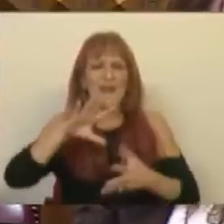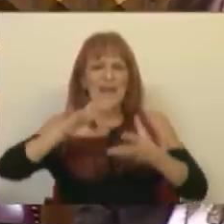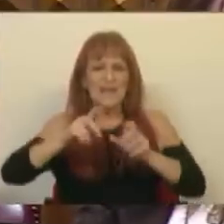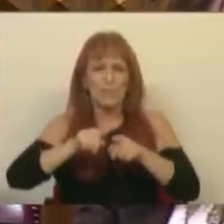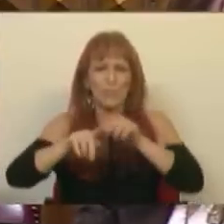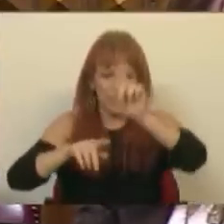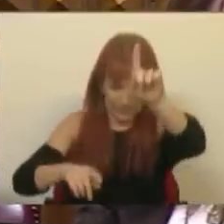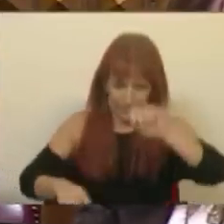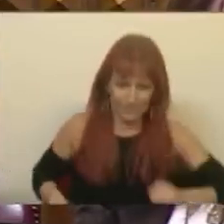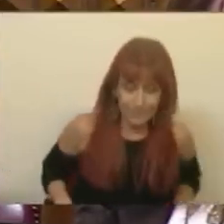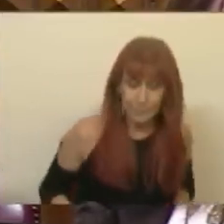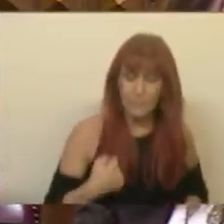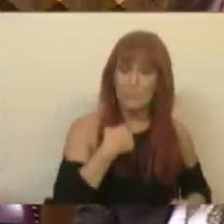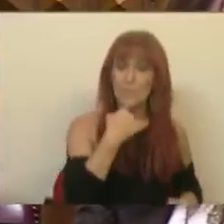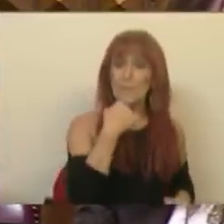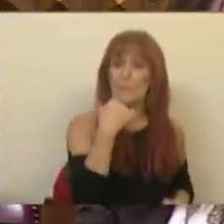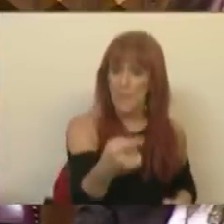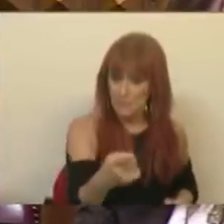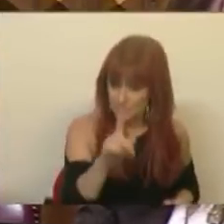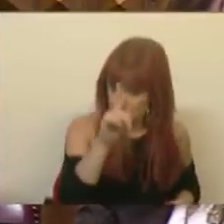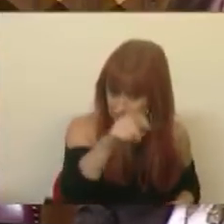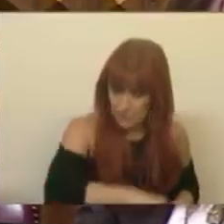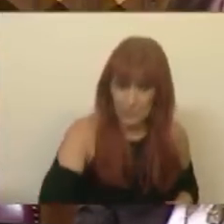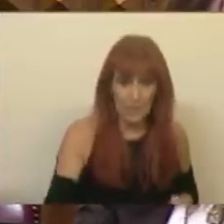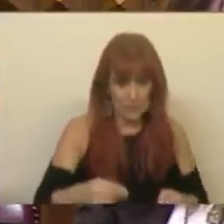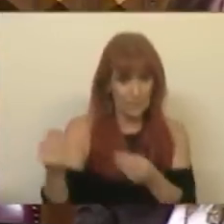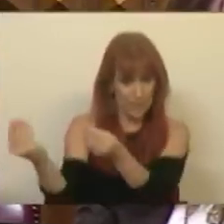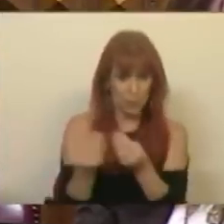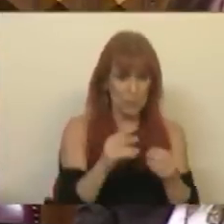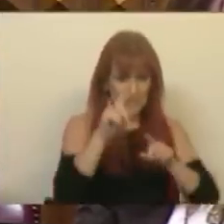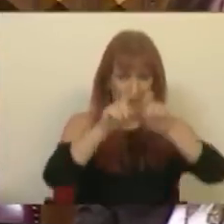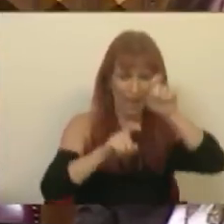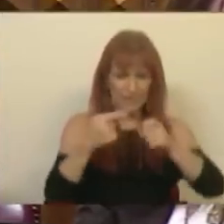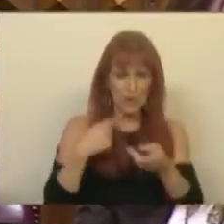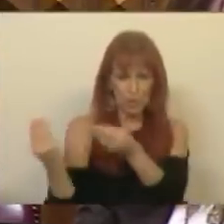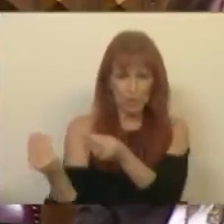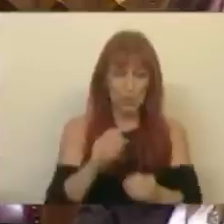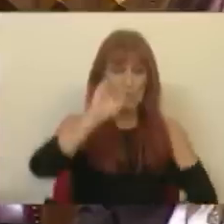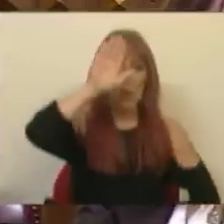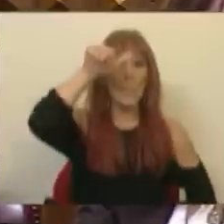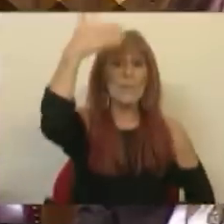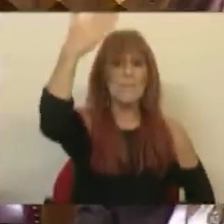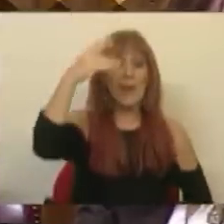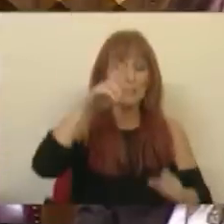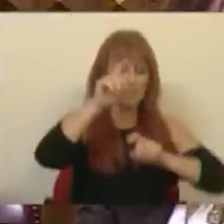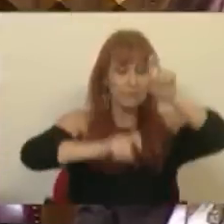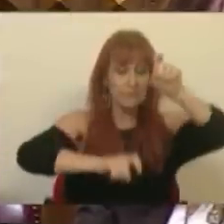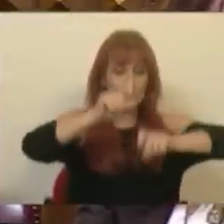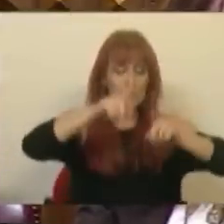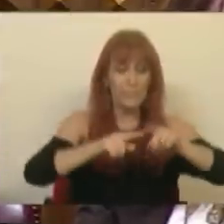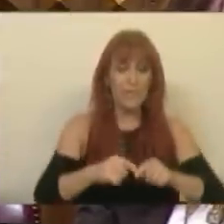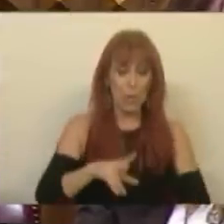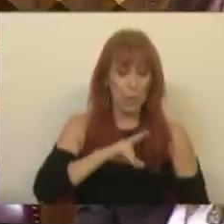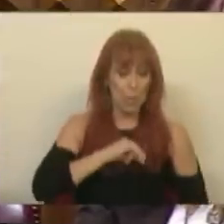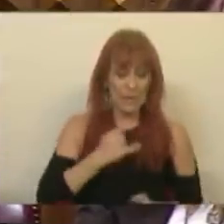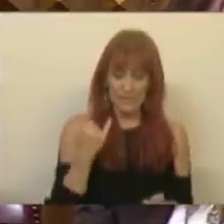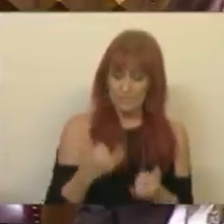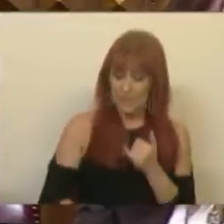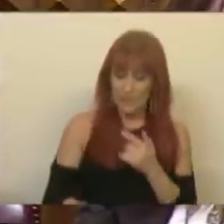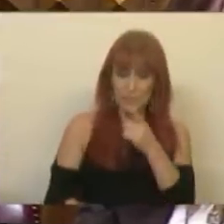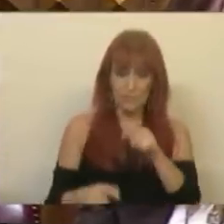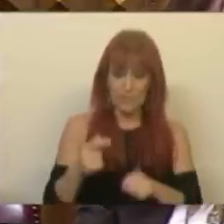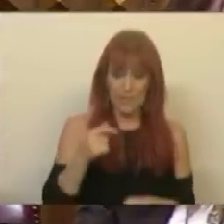de crise política eu devo dizer que também trouxe gráficos O primeiro é o prémio de risco